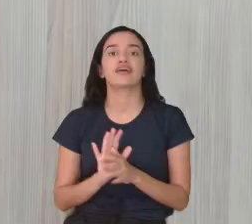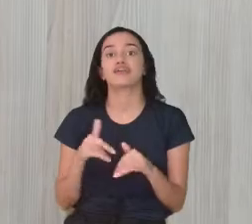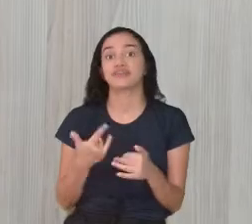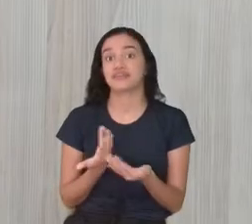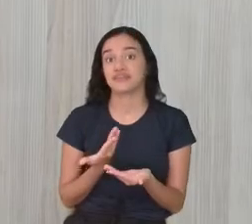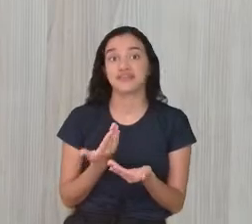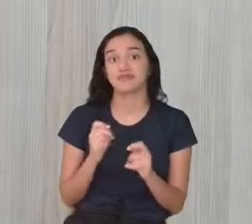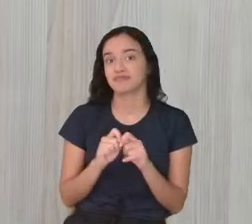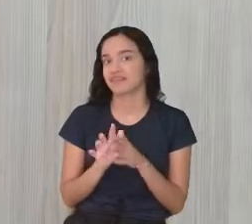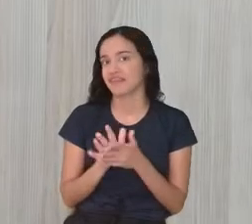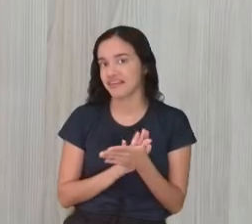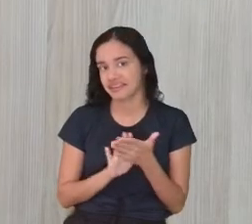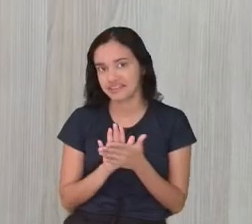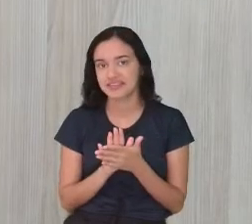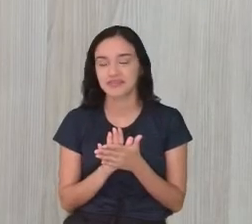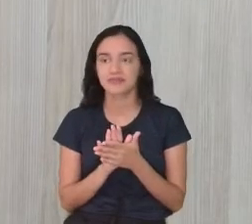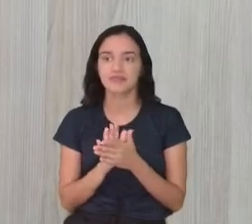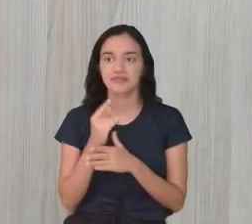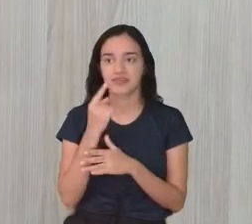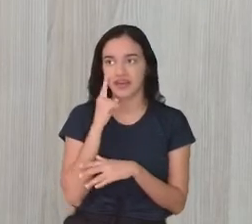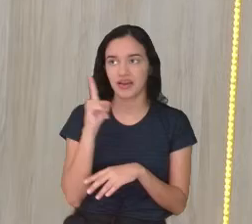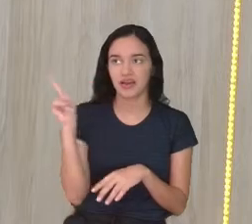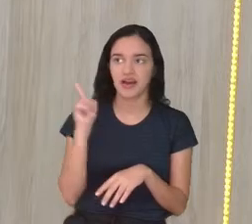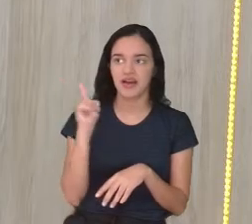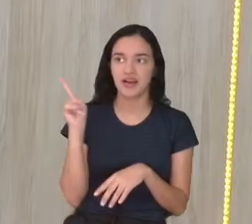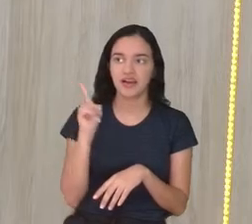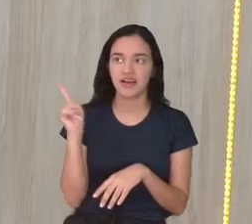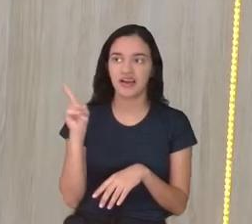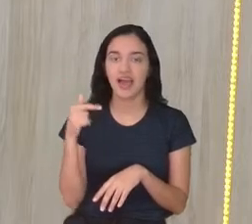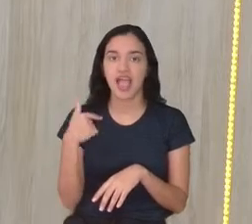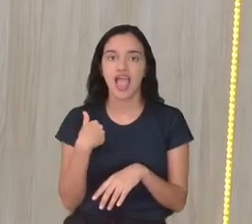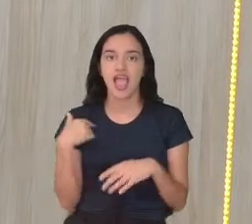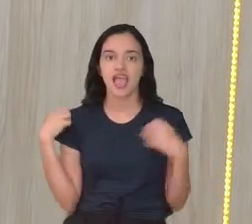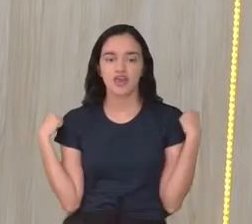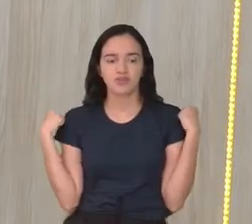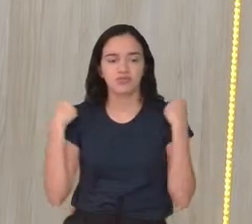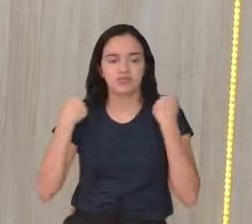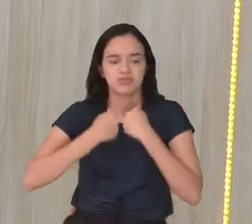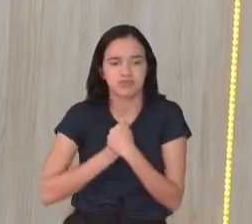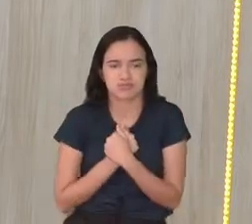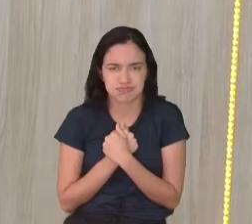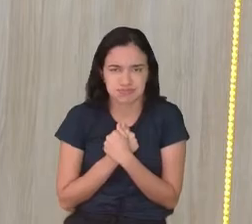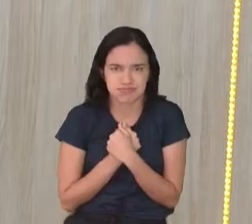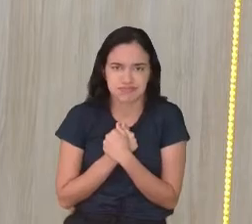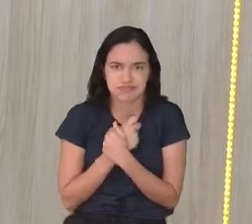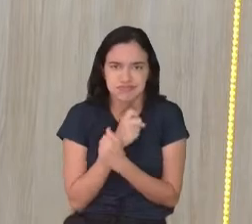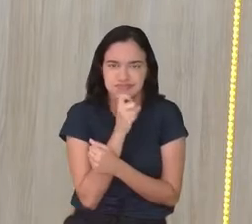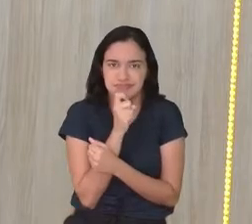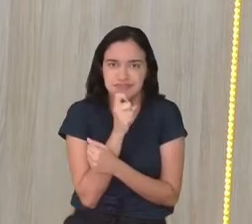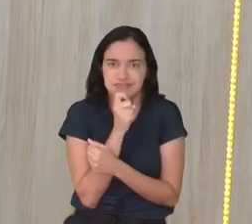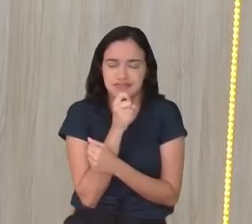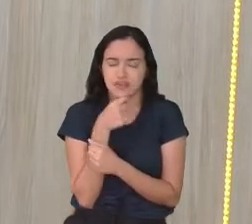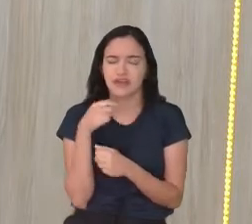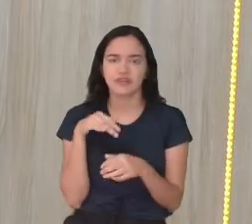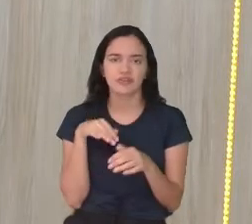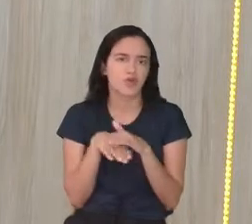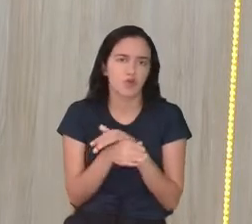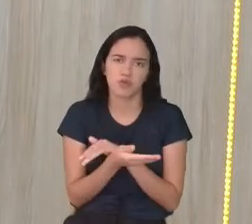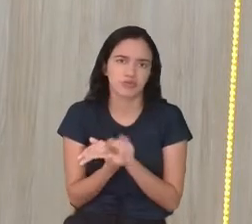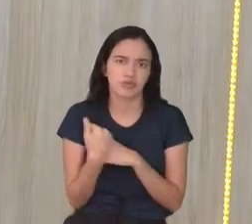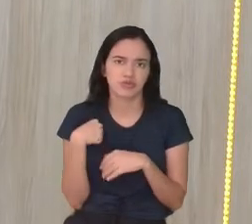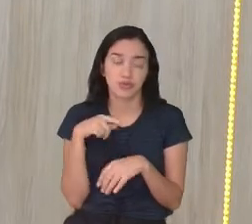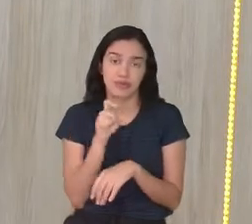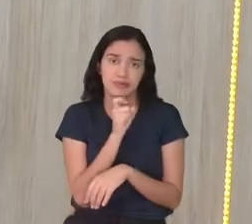amigo, não tem o que fazer. Poxa, eu fui nessa área aqui do relógio, a menina tava com um casaco, a pessoa já tava... Porque a gente não tem o costume, né?